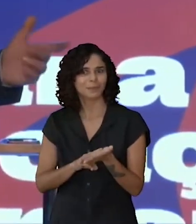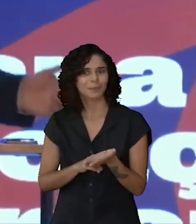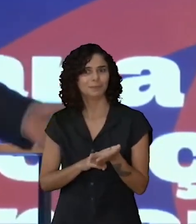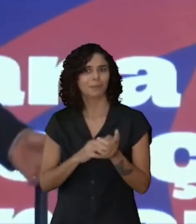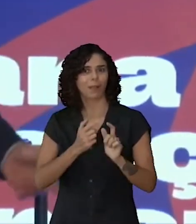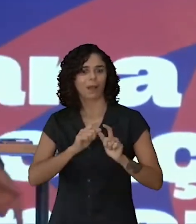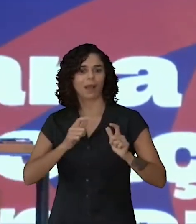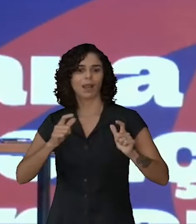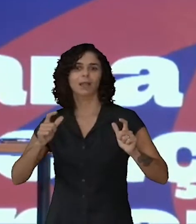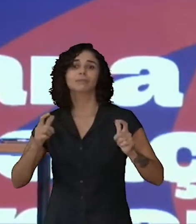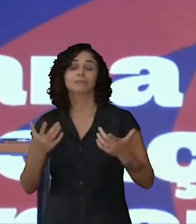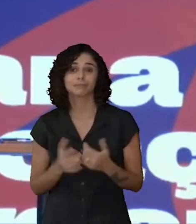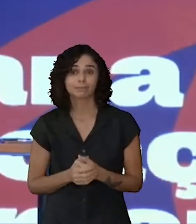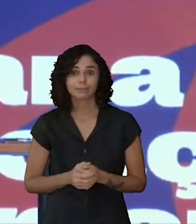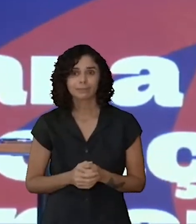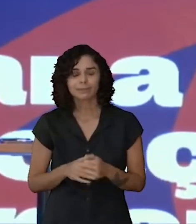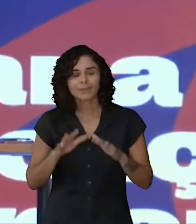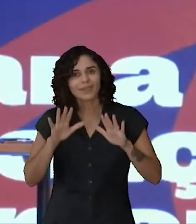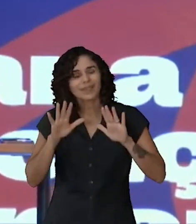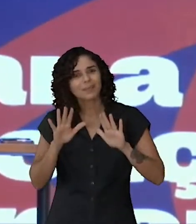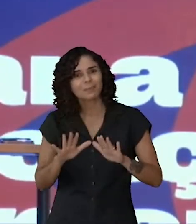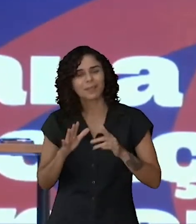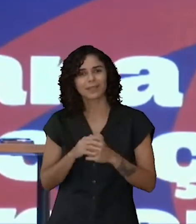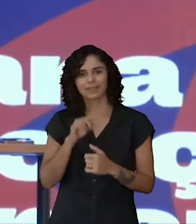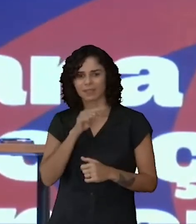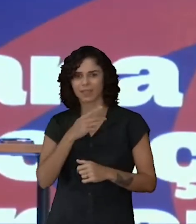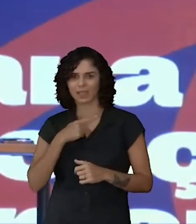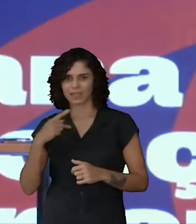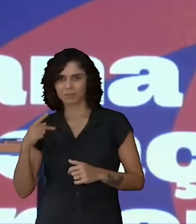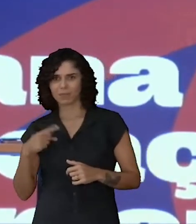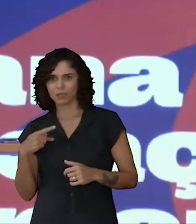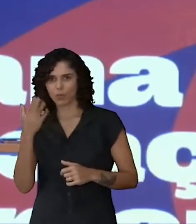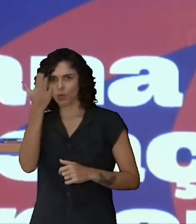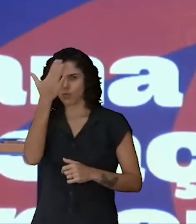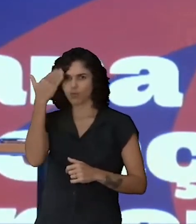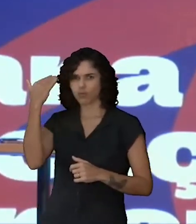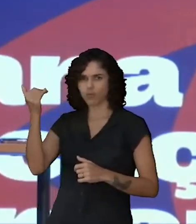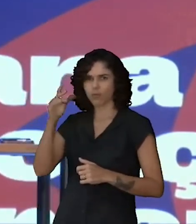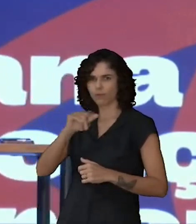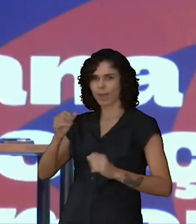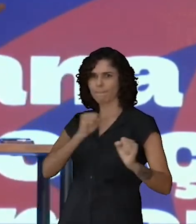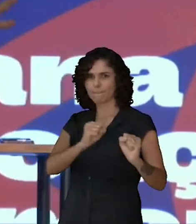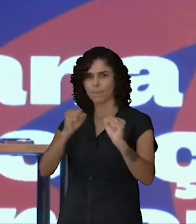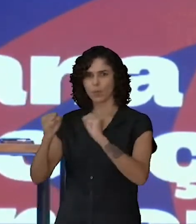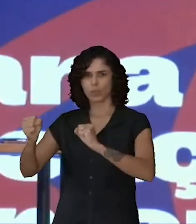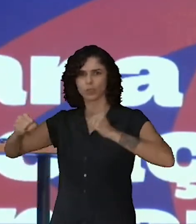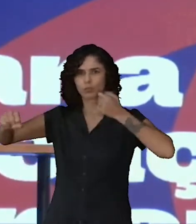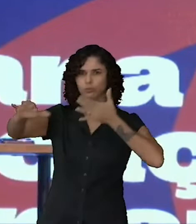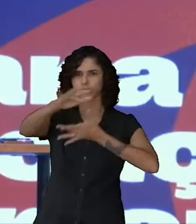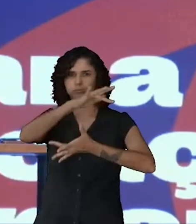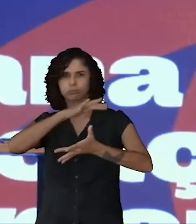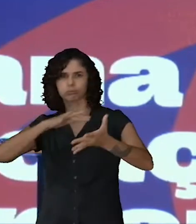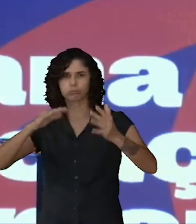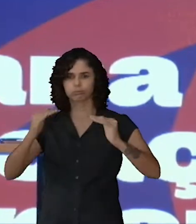Então esse pastor, quando vem pregar aqui amanhã, ele sim, ele vai ter um poder sobrenatural que vai mudar a nossa